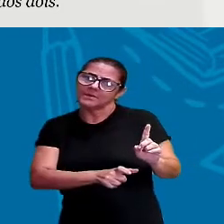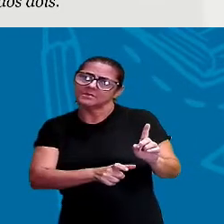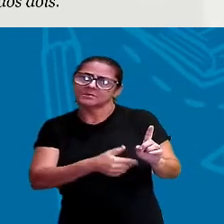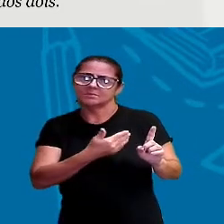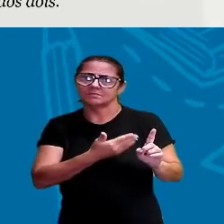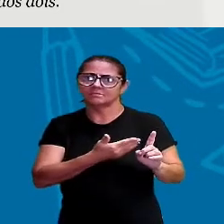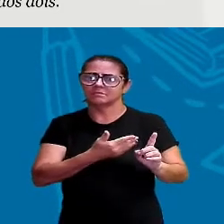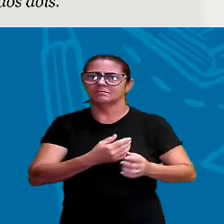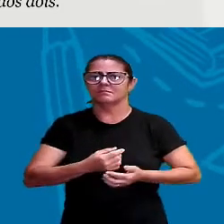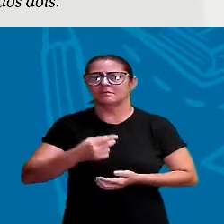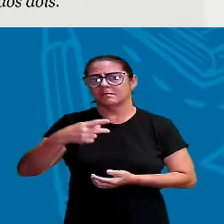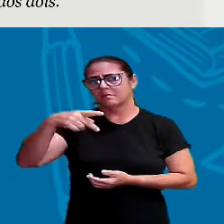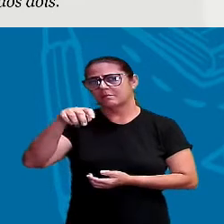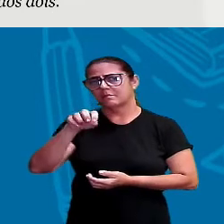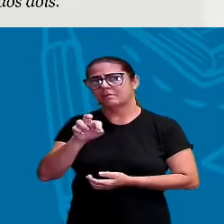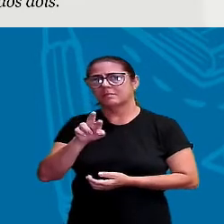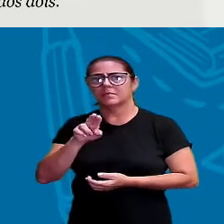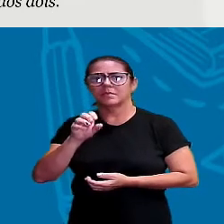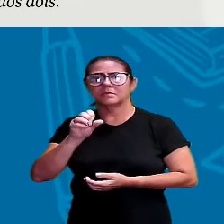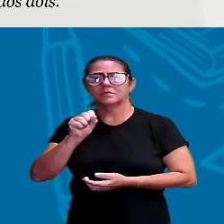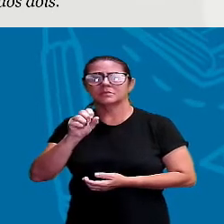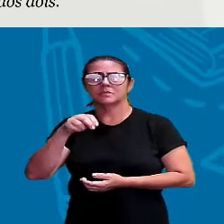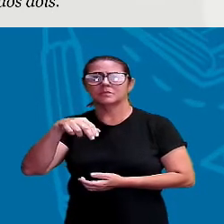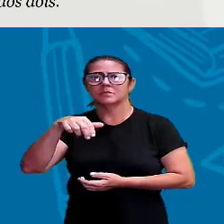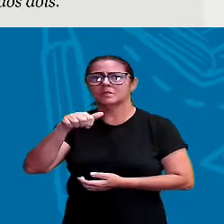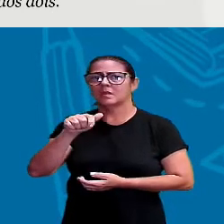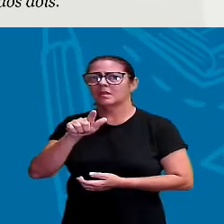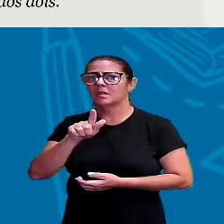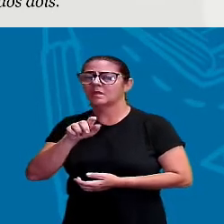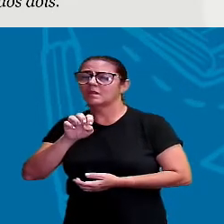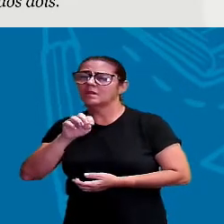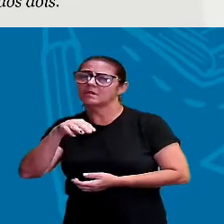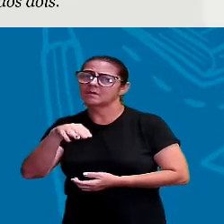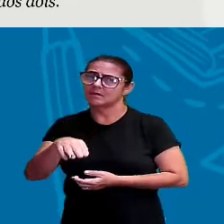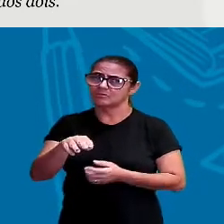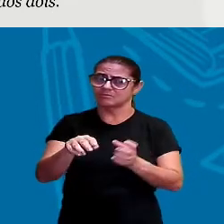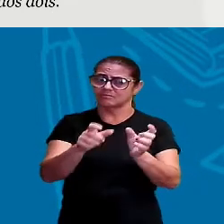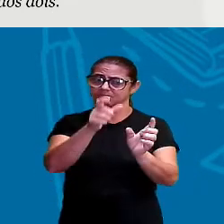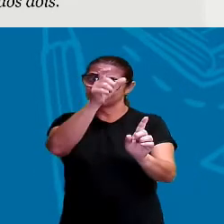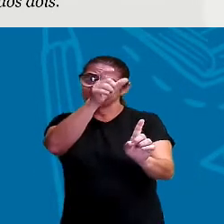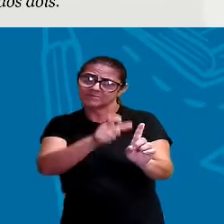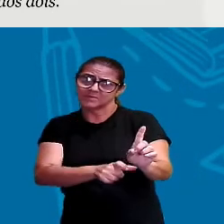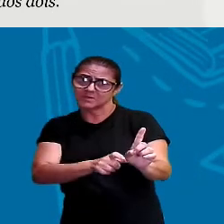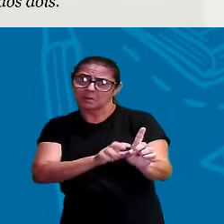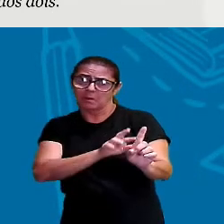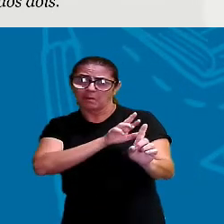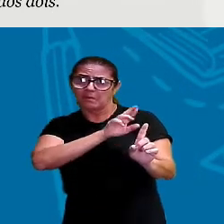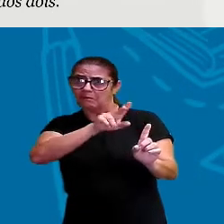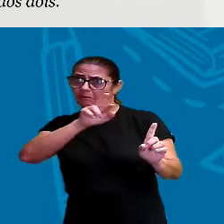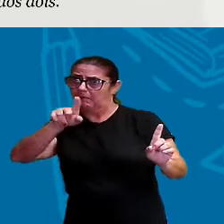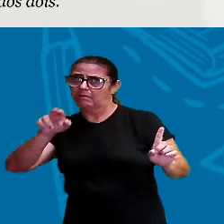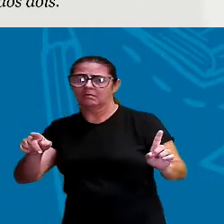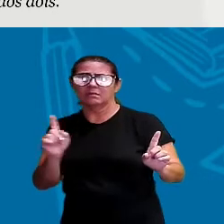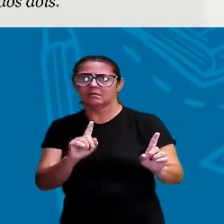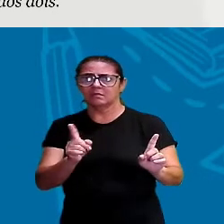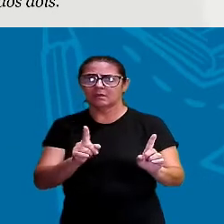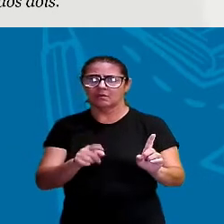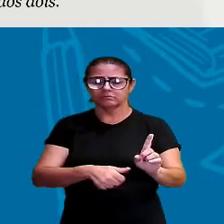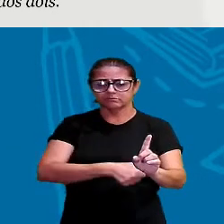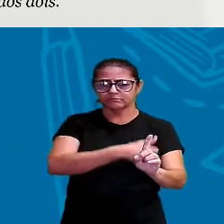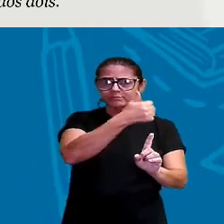quadrinho. Então, eles têm essa característica também, de não sair acrescentando pessoas que não estavam dentro do